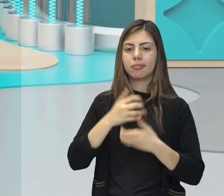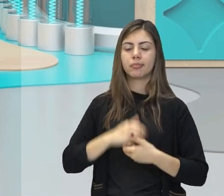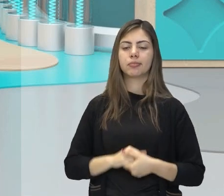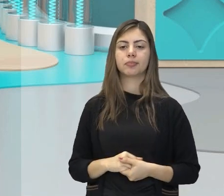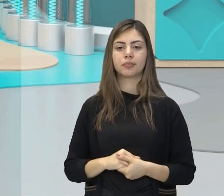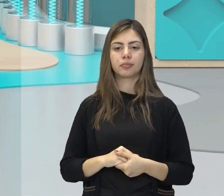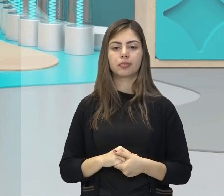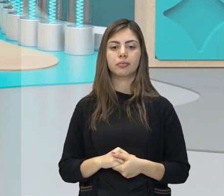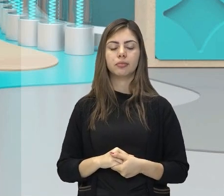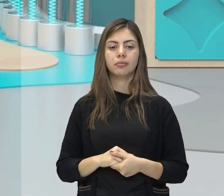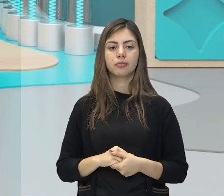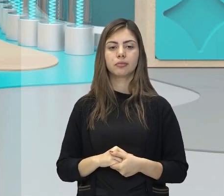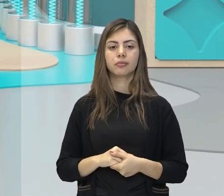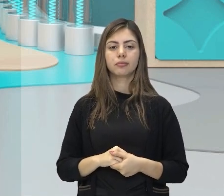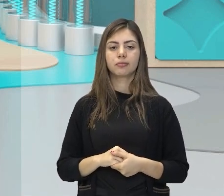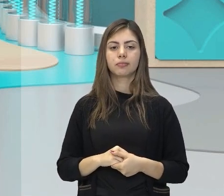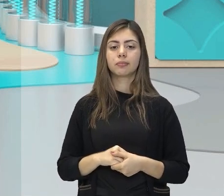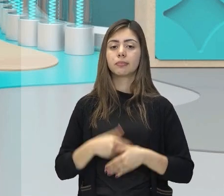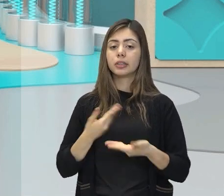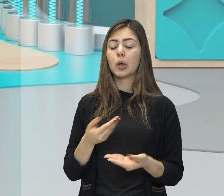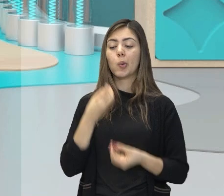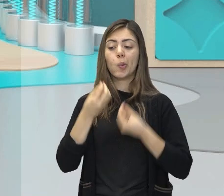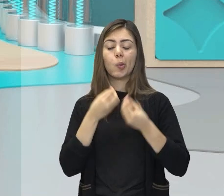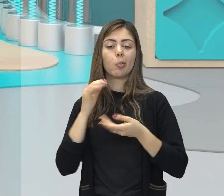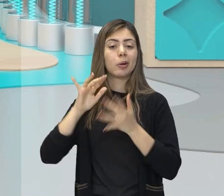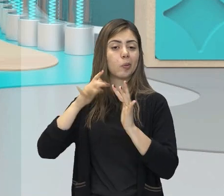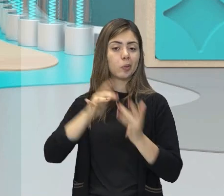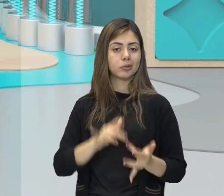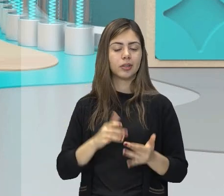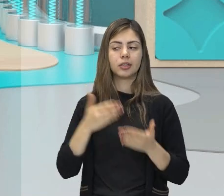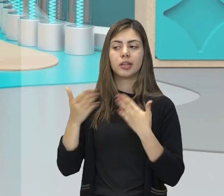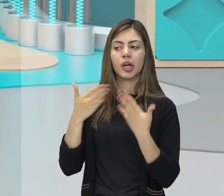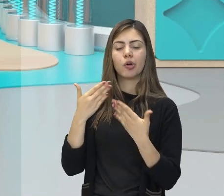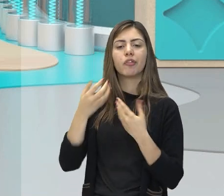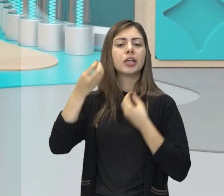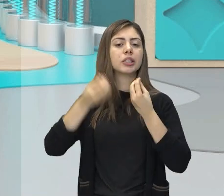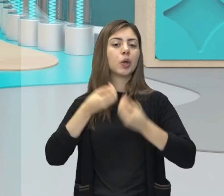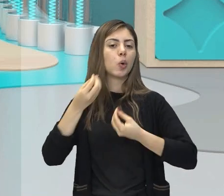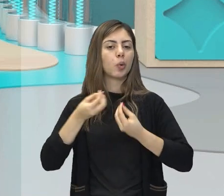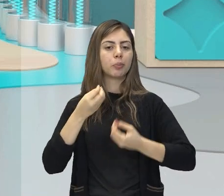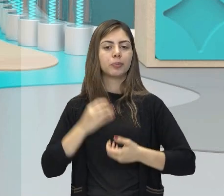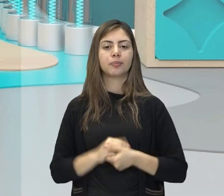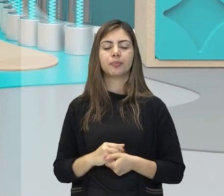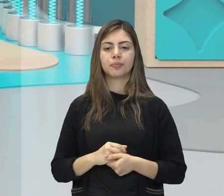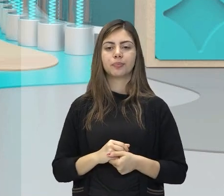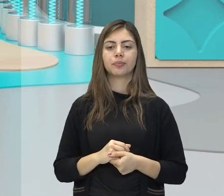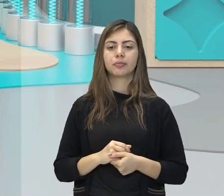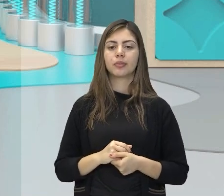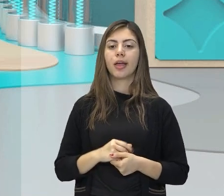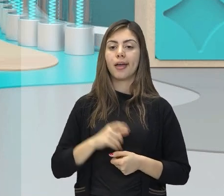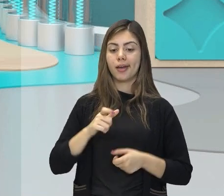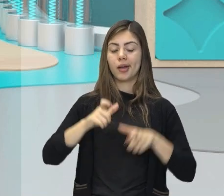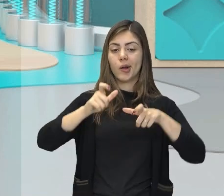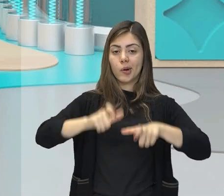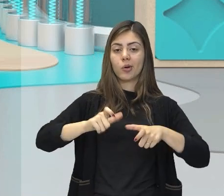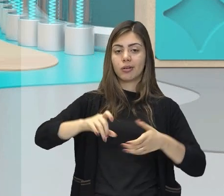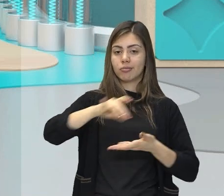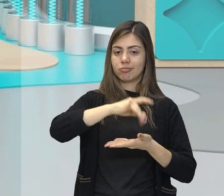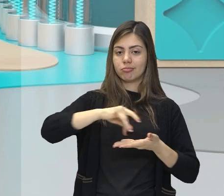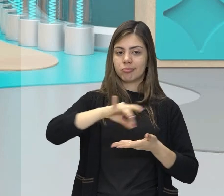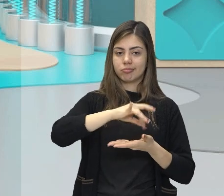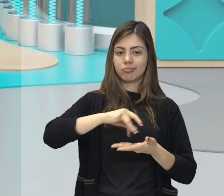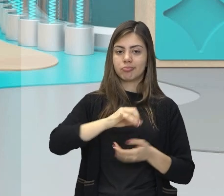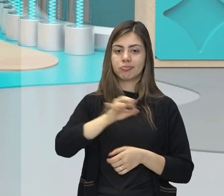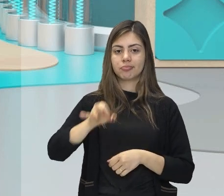entrevistada. Seguindo adiante, então, qual será o nosso contexto desta conversa aqui? Será realizada nos estúdios do CMEAN